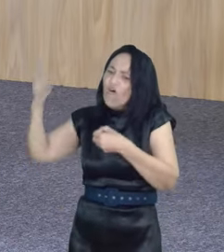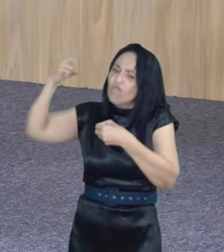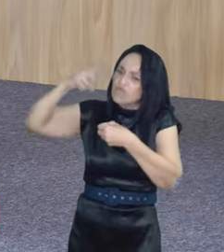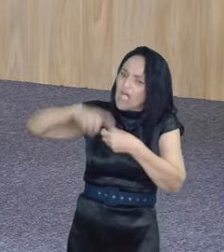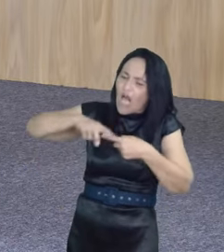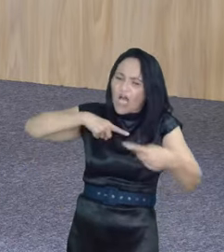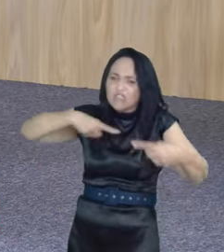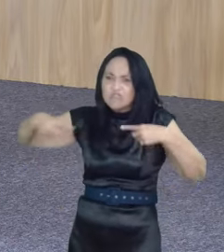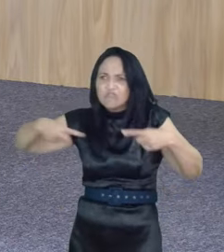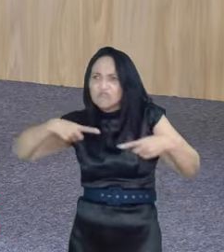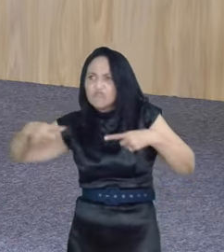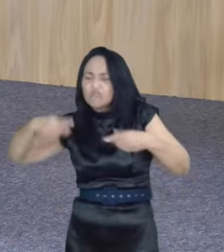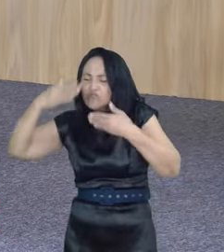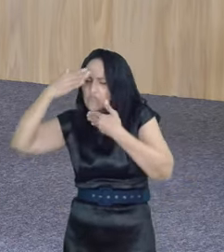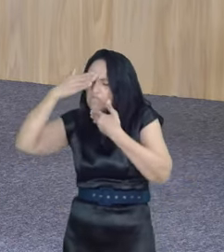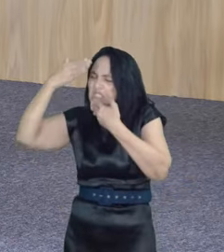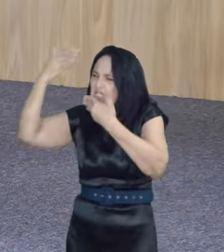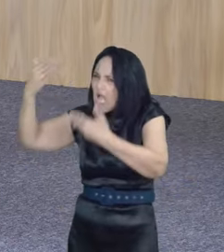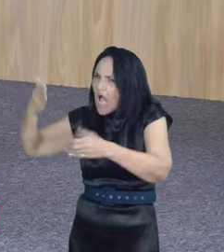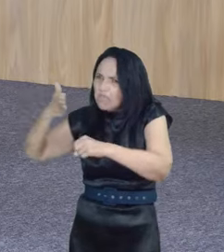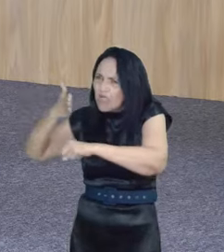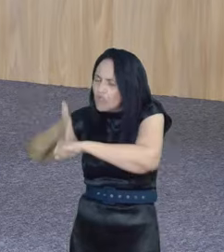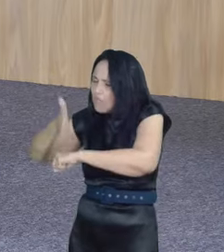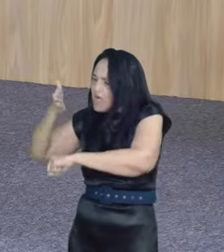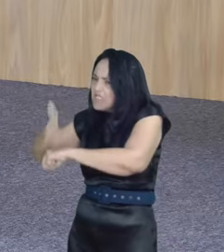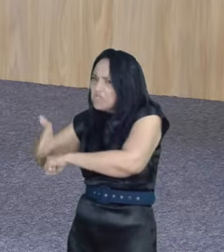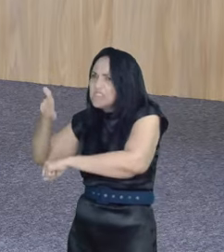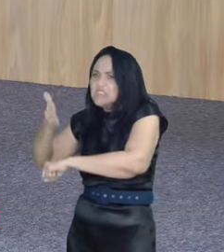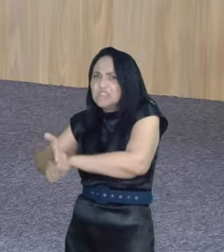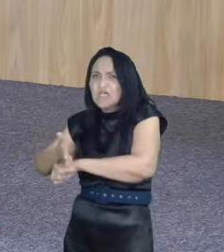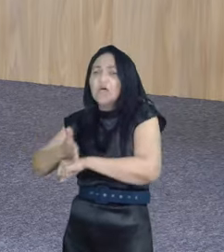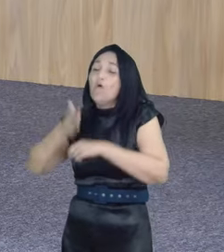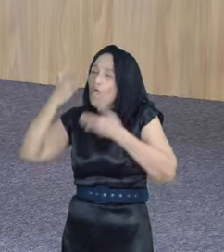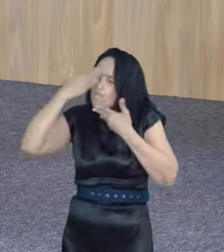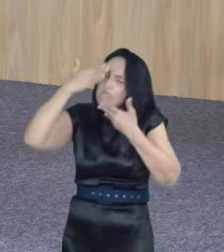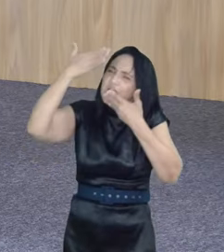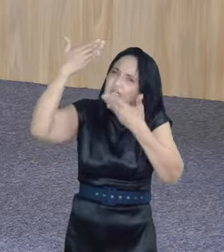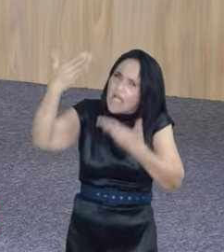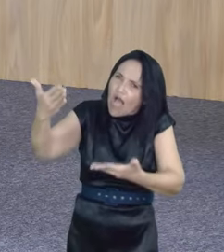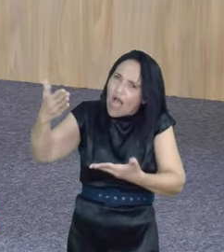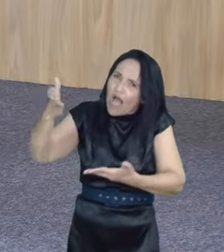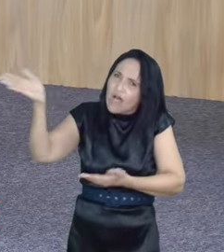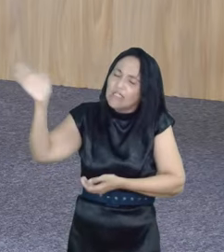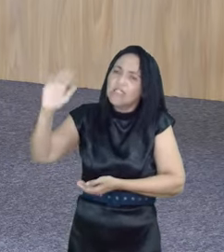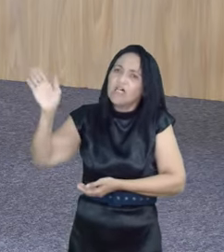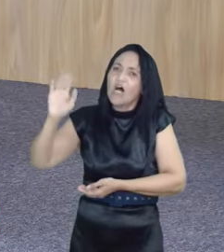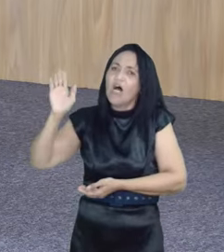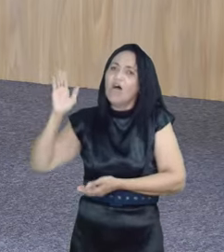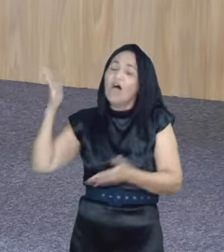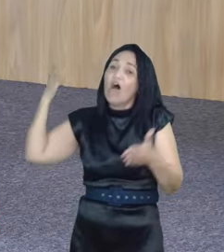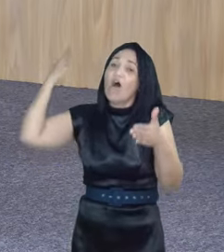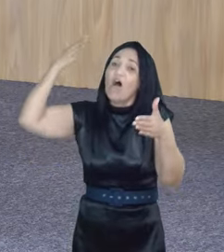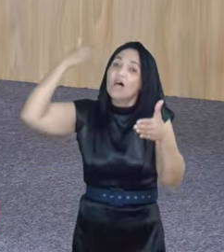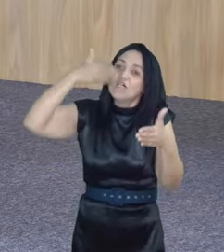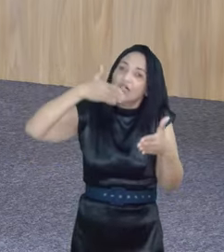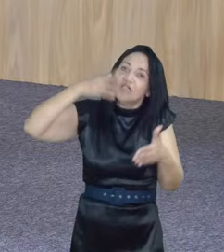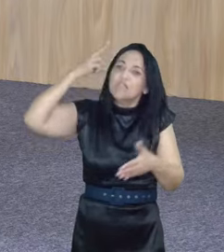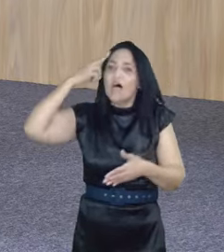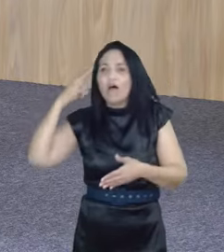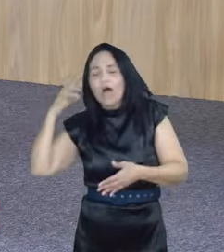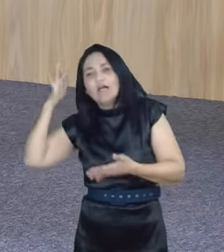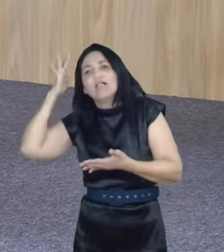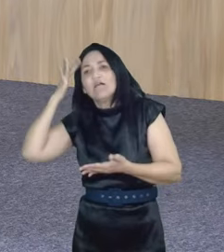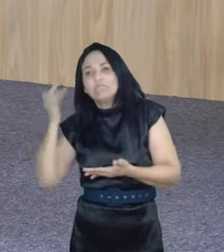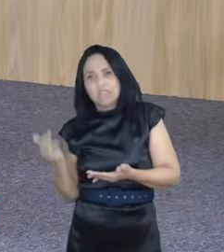tema. Obrigada pela sua participação, pelo seu comentário. Até amanhã. Boa quarta-feira. Boa quarta, Amanda. A gente se vê amanhã.